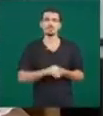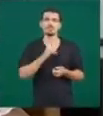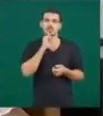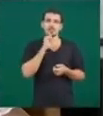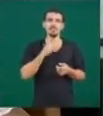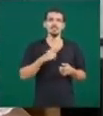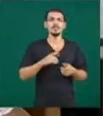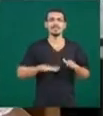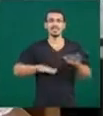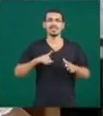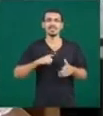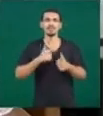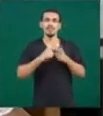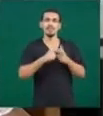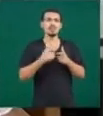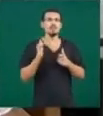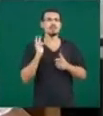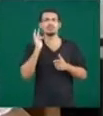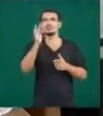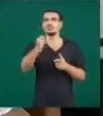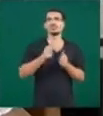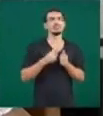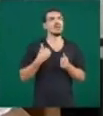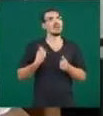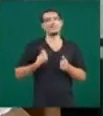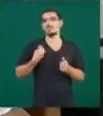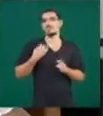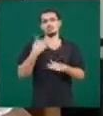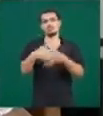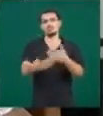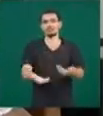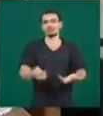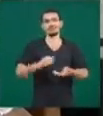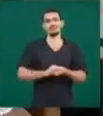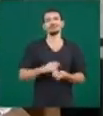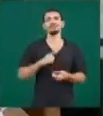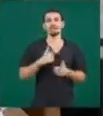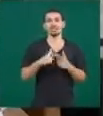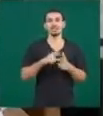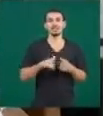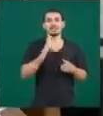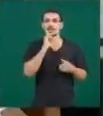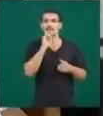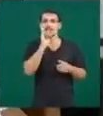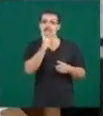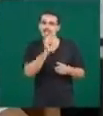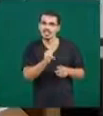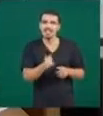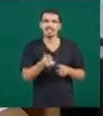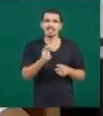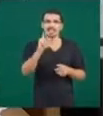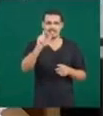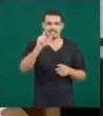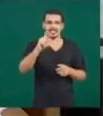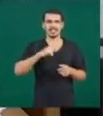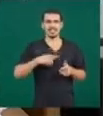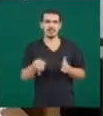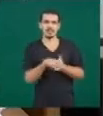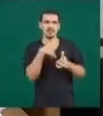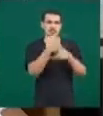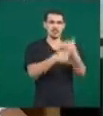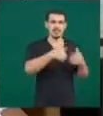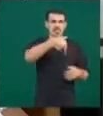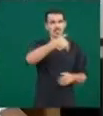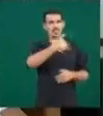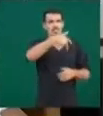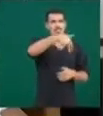essas baterias de brinquedinhos que toca musiquinha, que anda redondinha, que parece de relógio, ela solta um